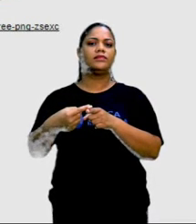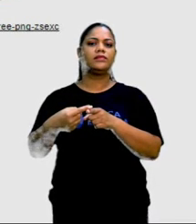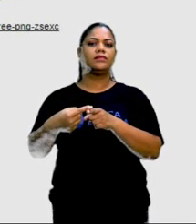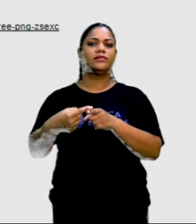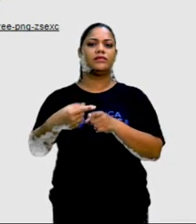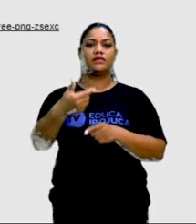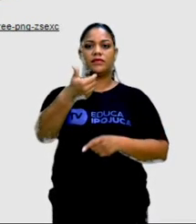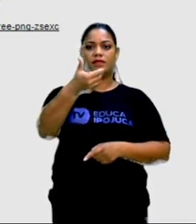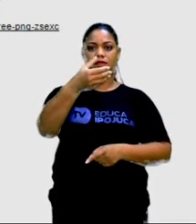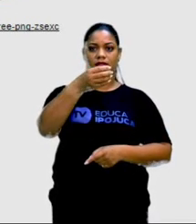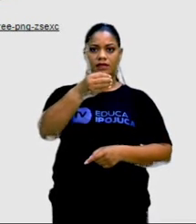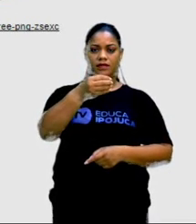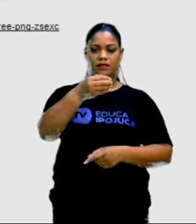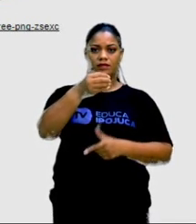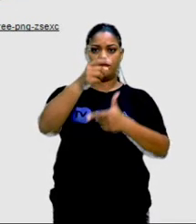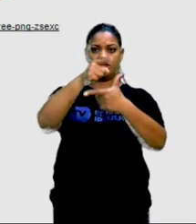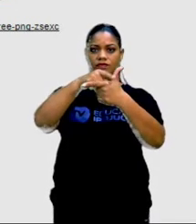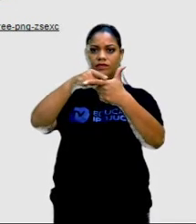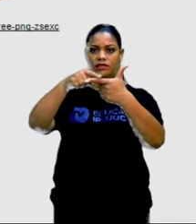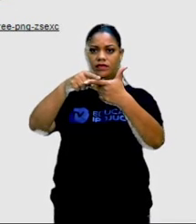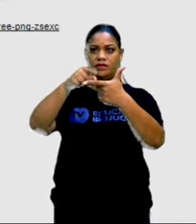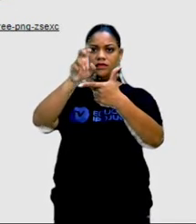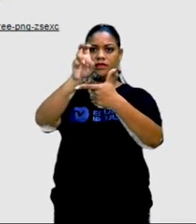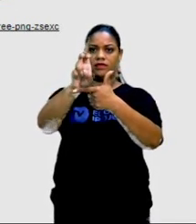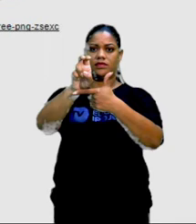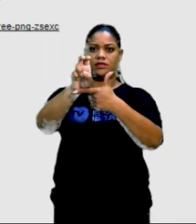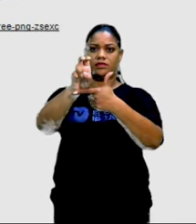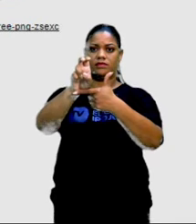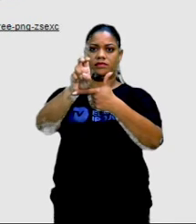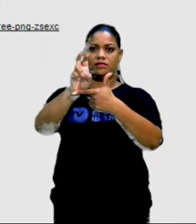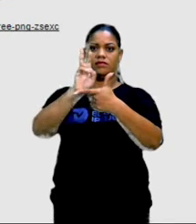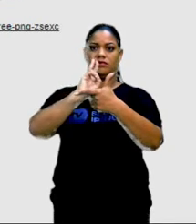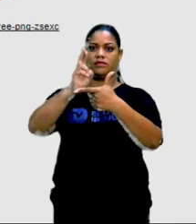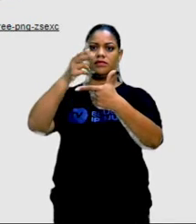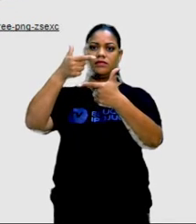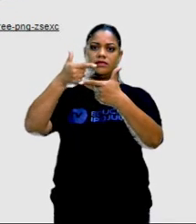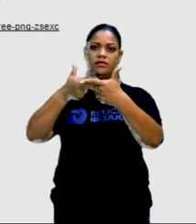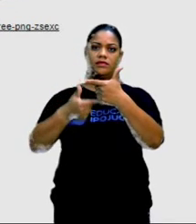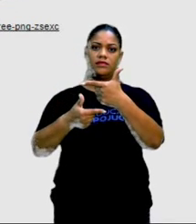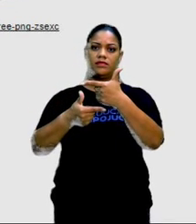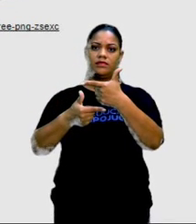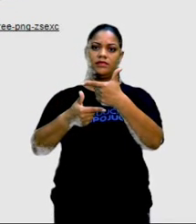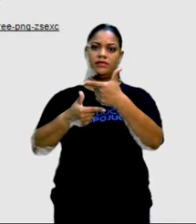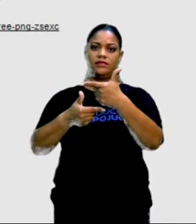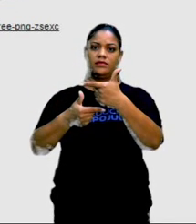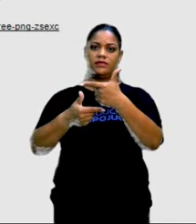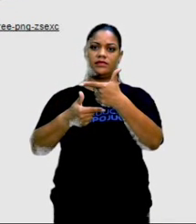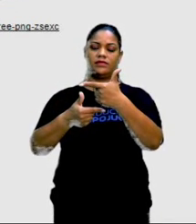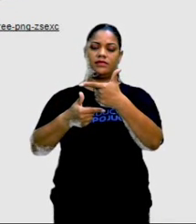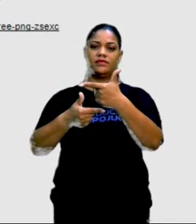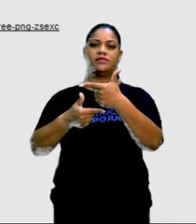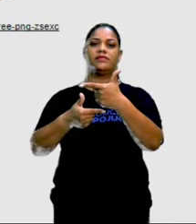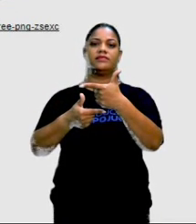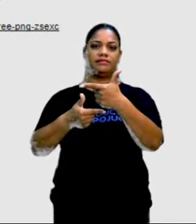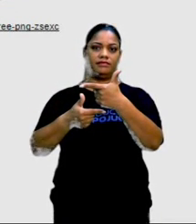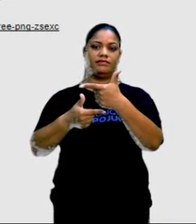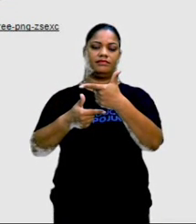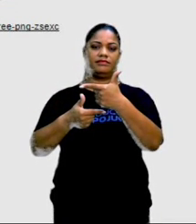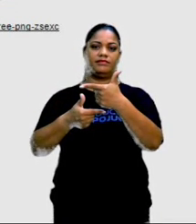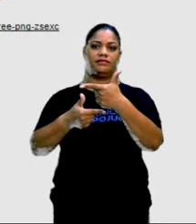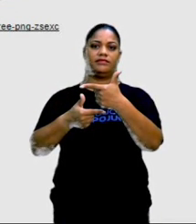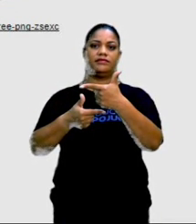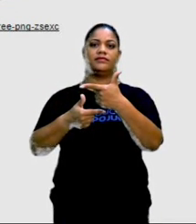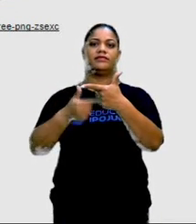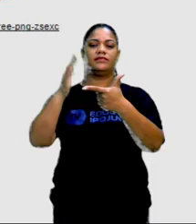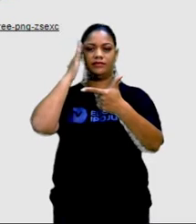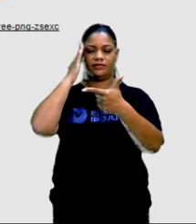Porque 10 dividido para 5 será igual a 2.